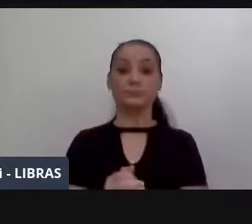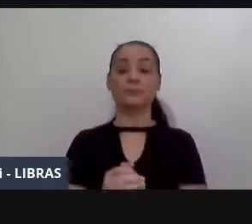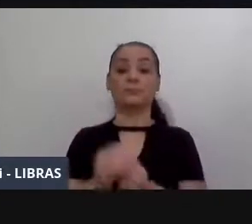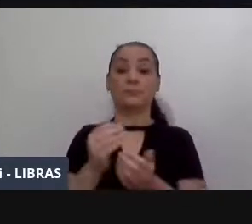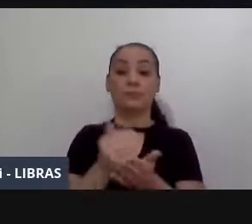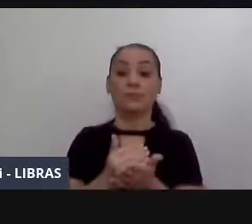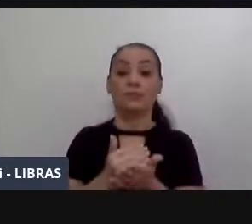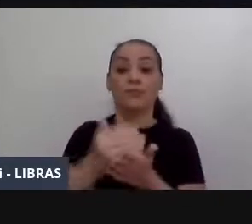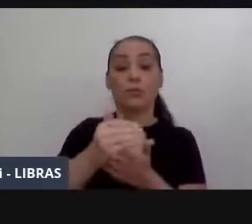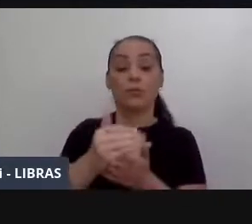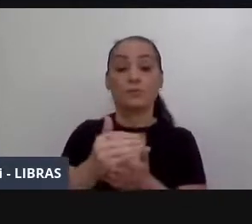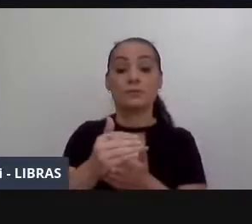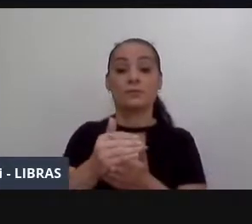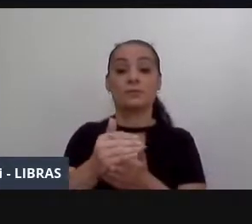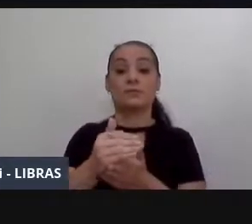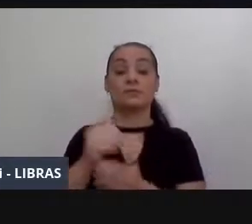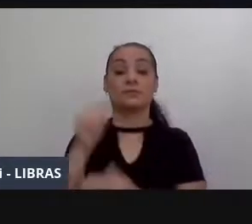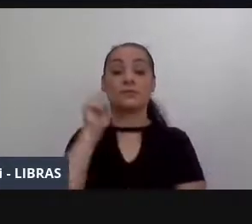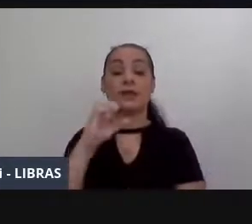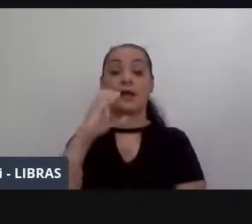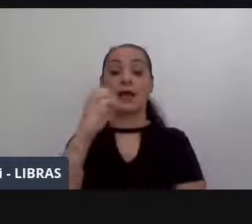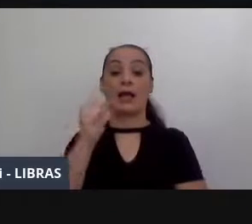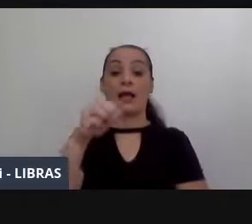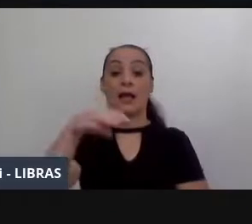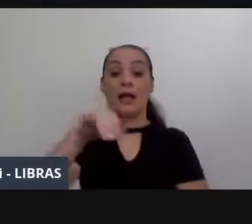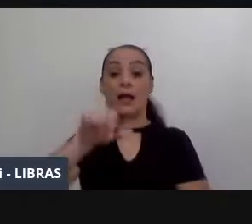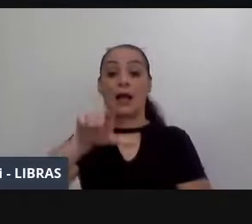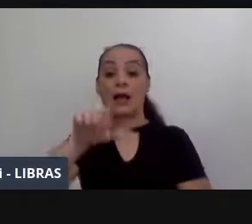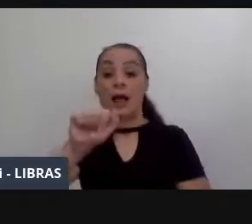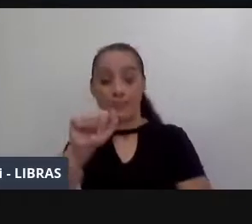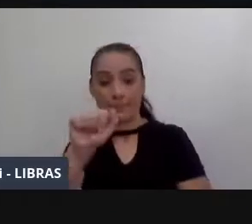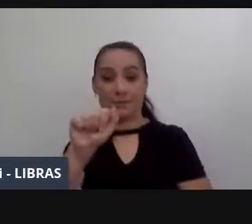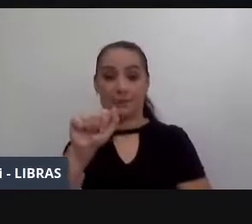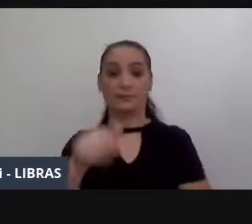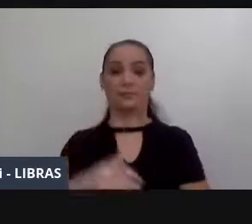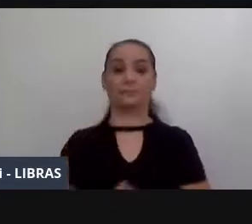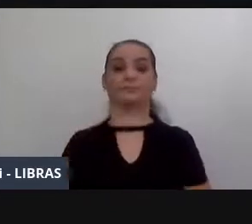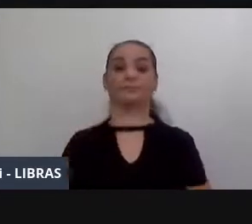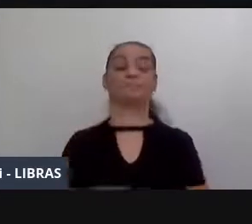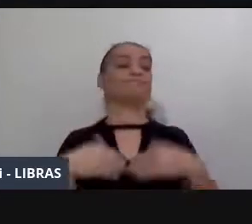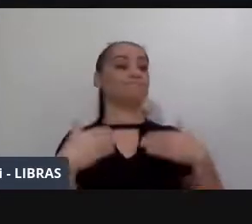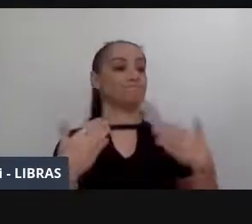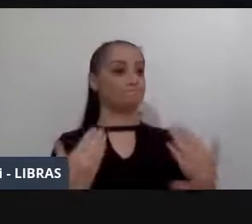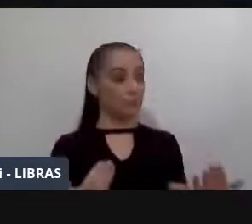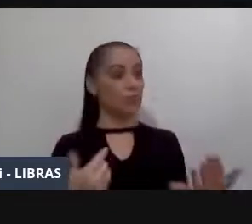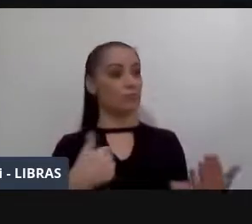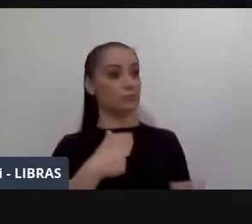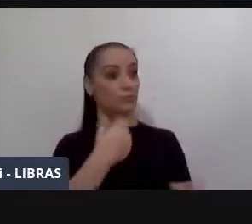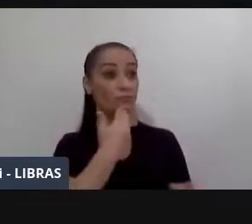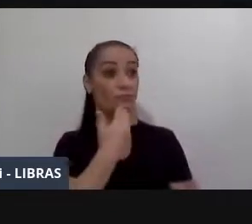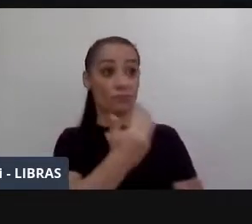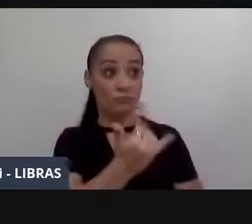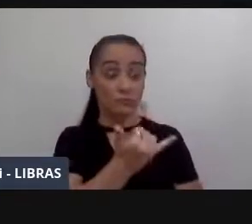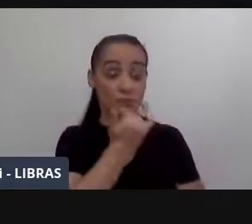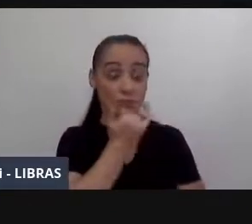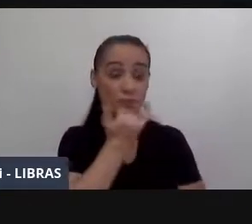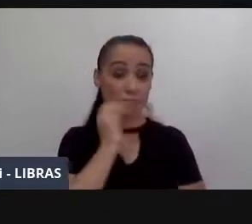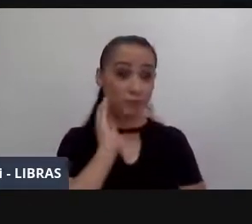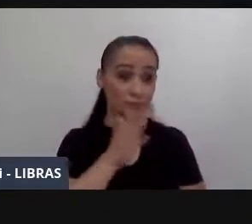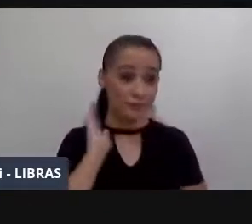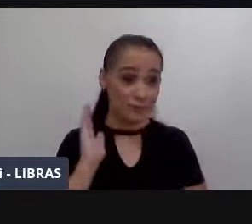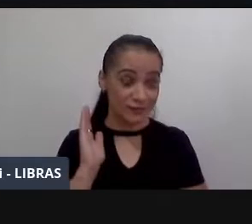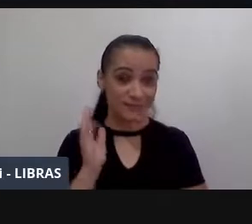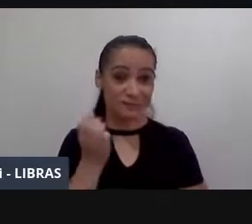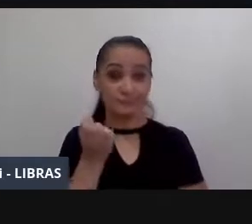Camila. Por favor, doutora Camila Suemi Tardim. Bom, eu já vou pedir desculpa. Se alguém